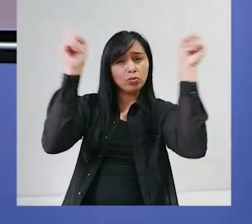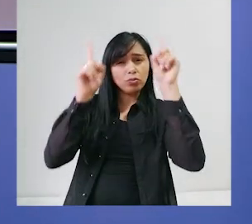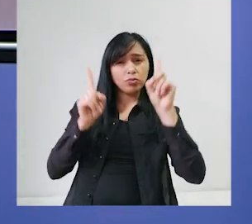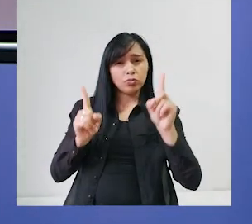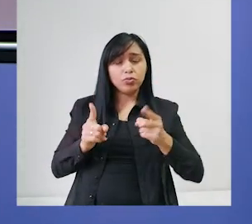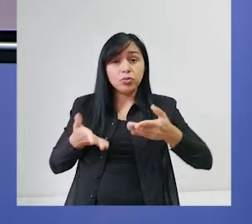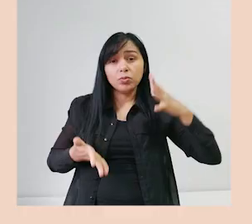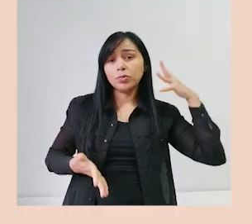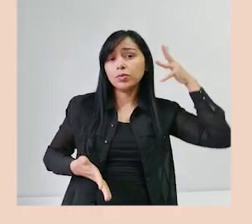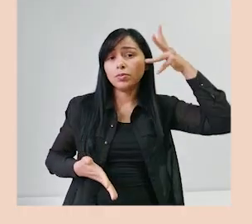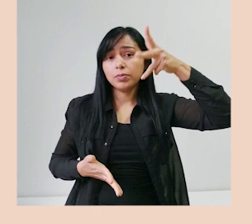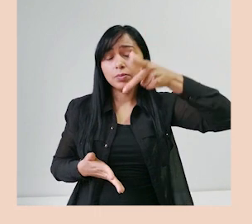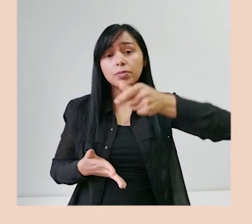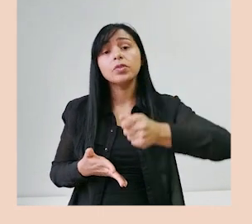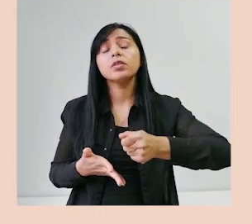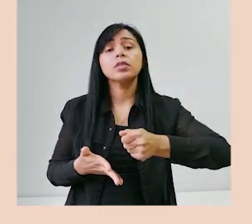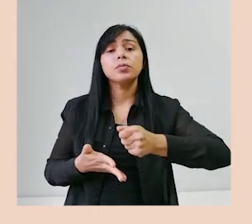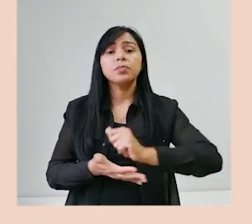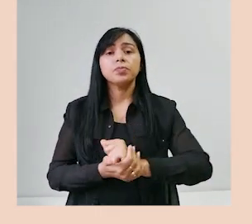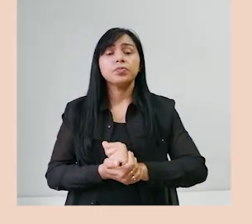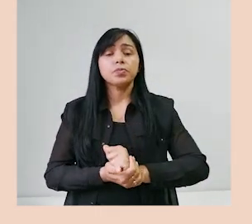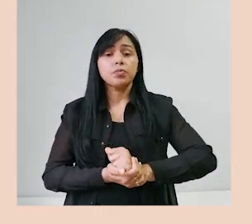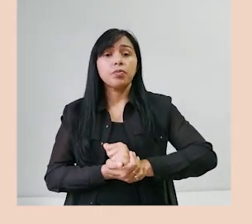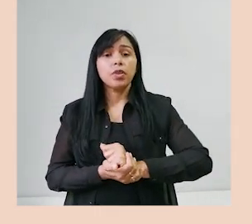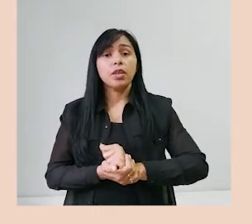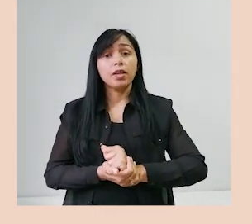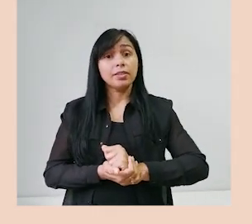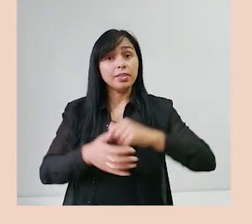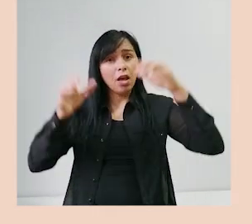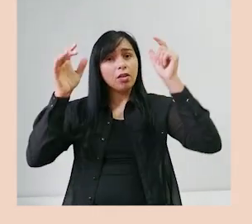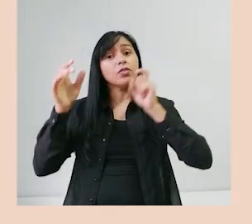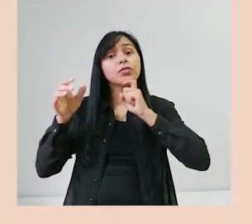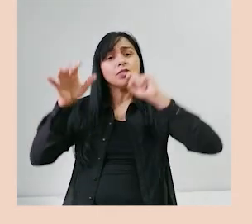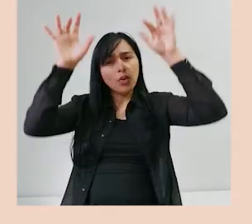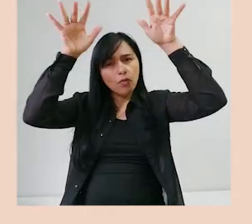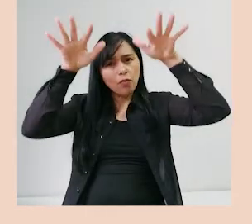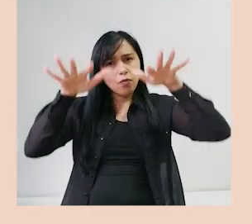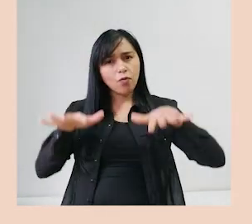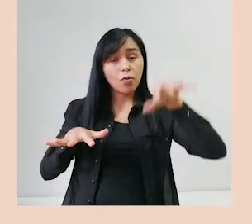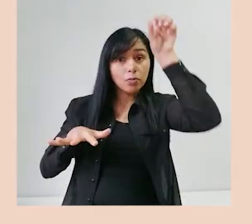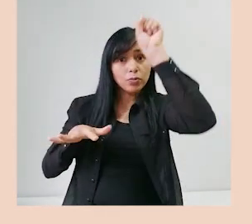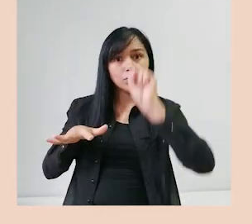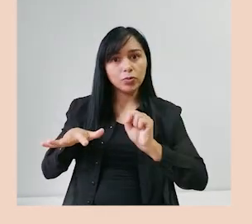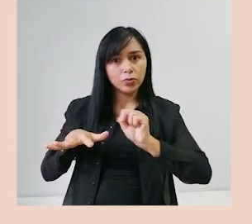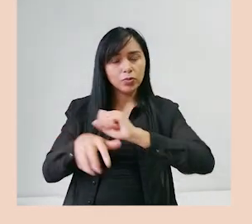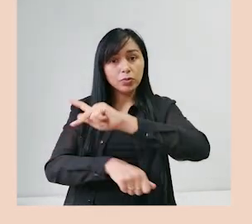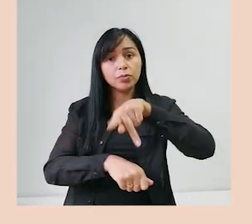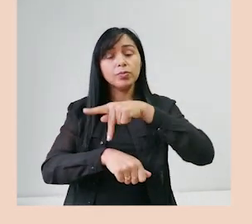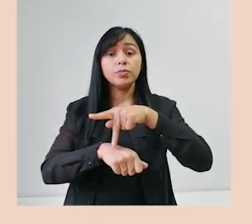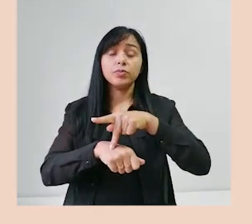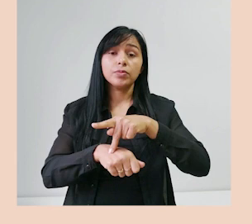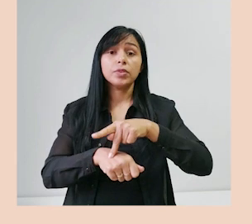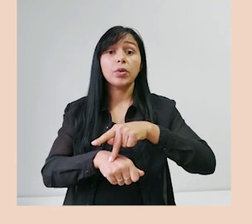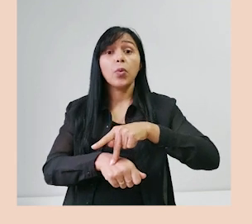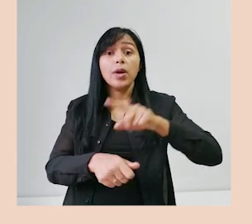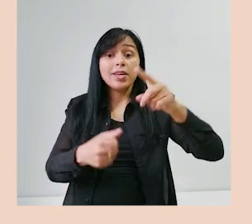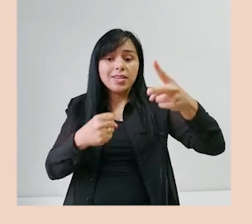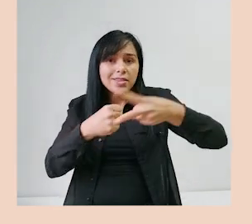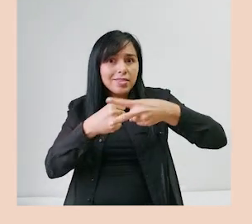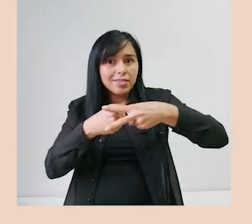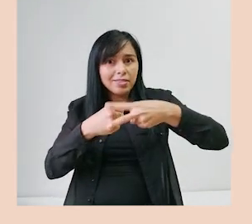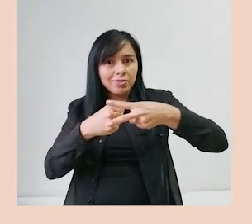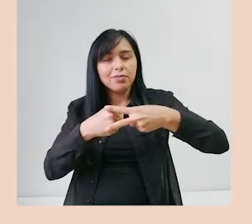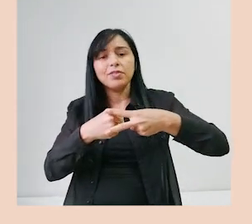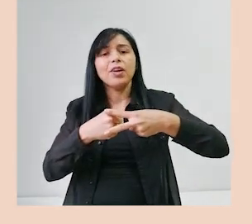amanhecer trovejar são verbos intransitivos que indicam fenômenos da natureza portanto